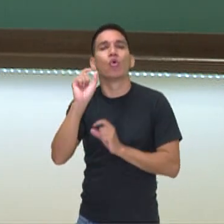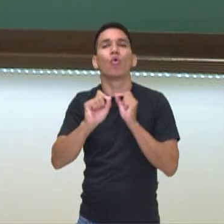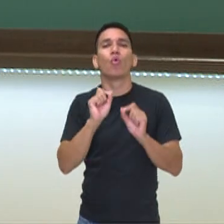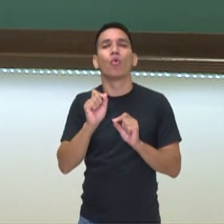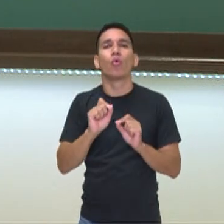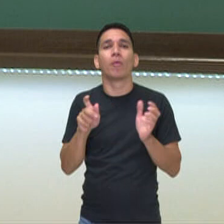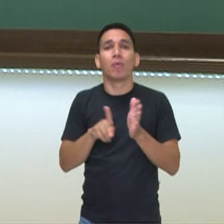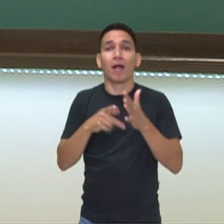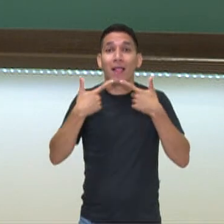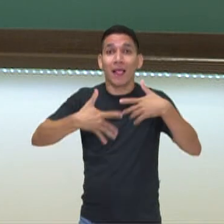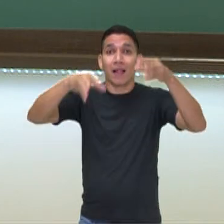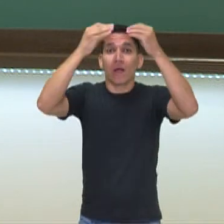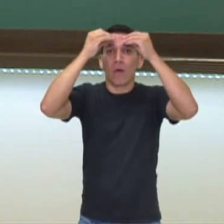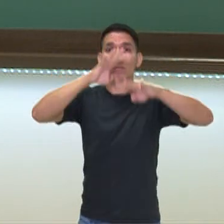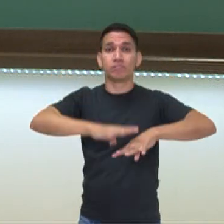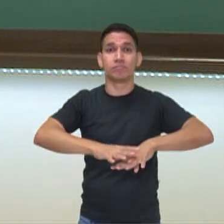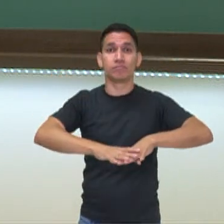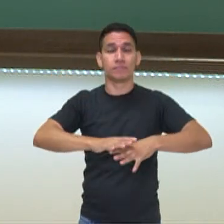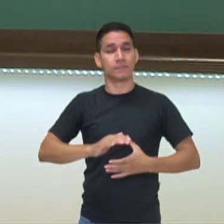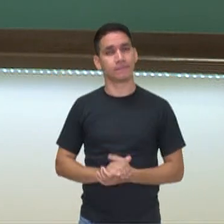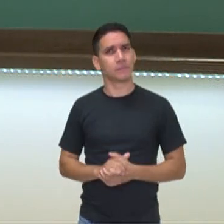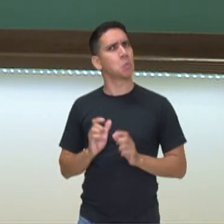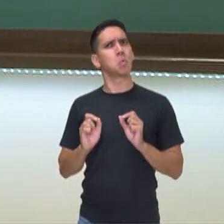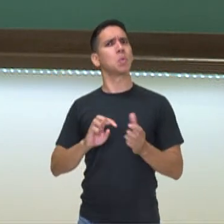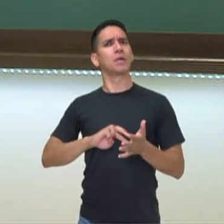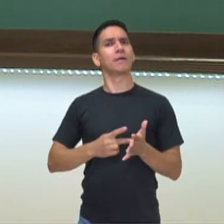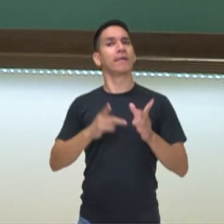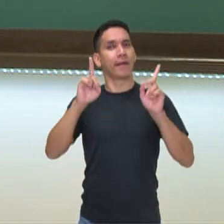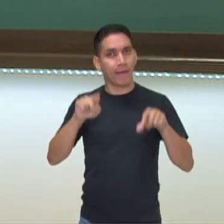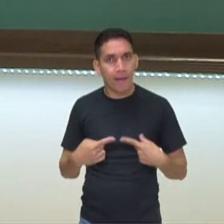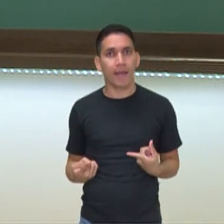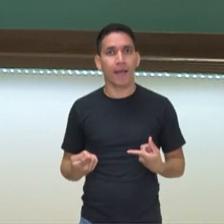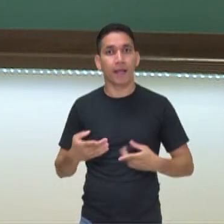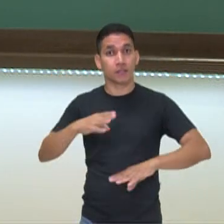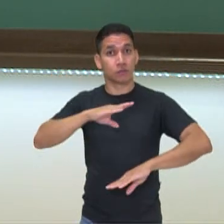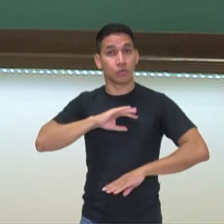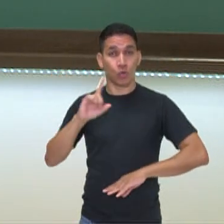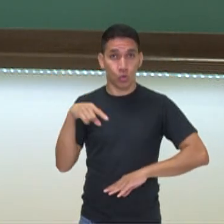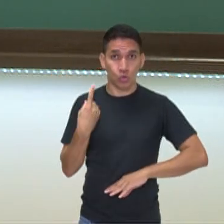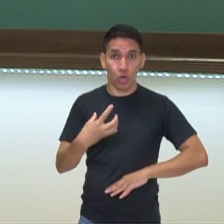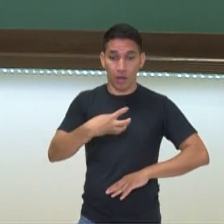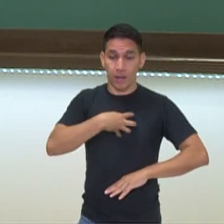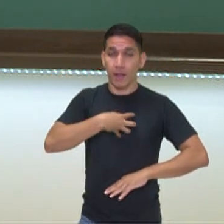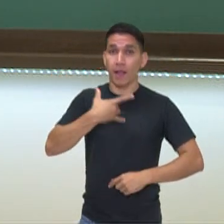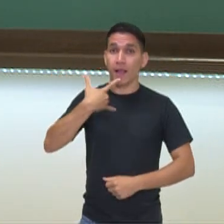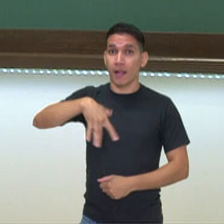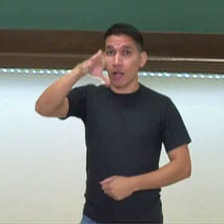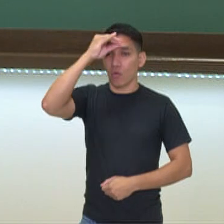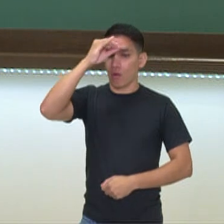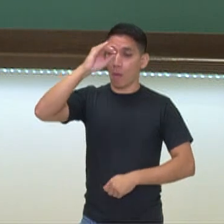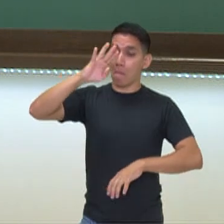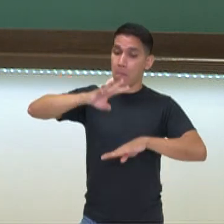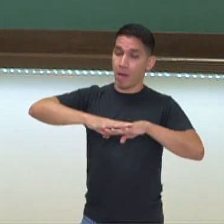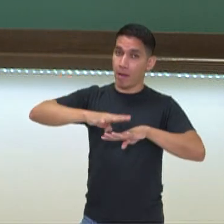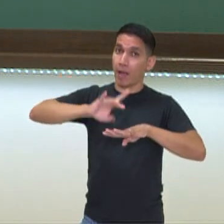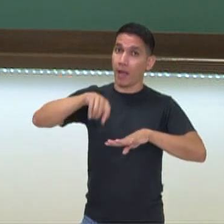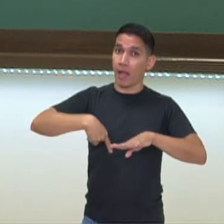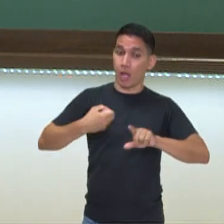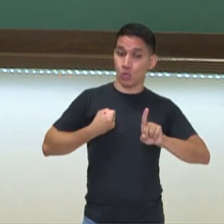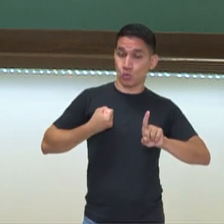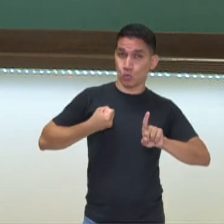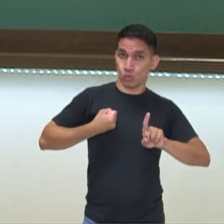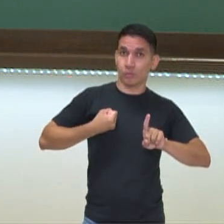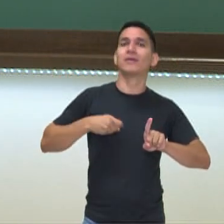em linguagem matemática, que é o quê? No nosso caso, a nossa linguagem matemática são operações e